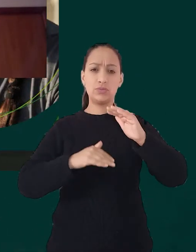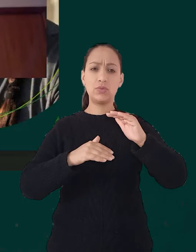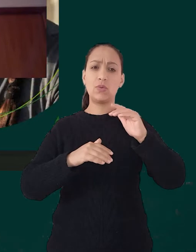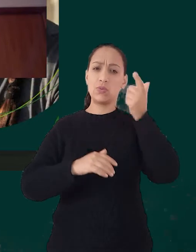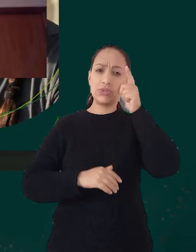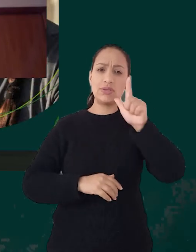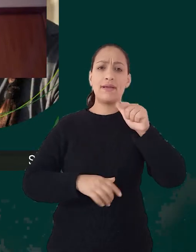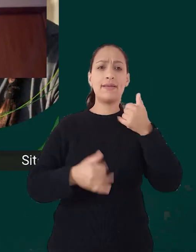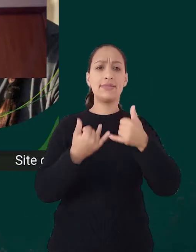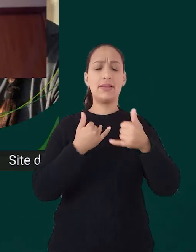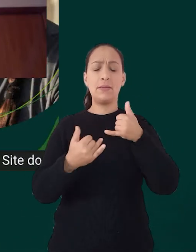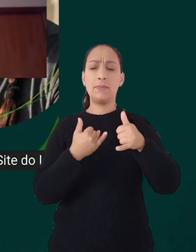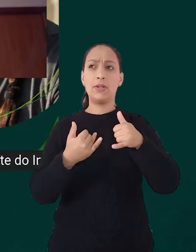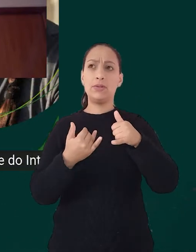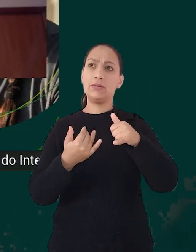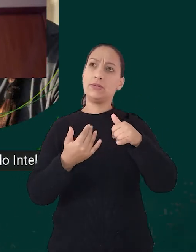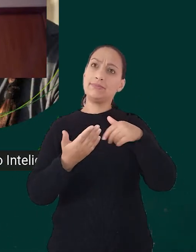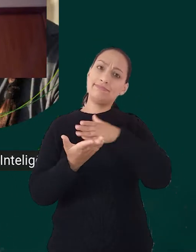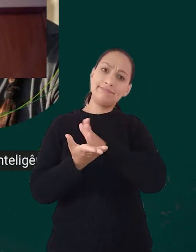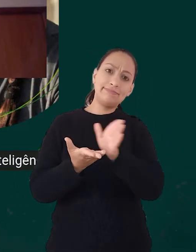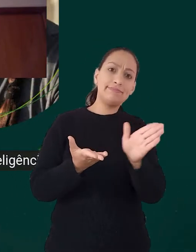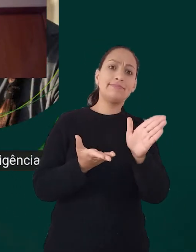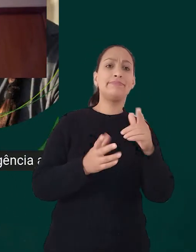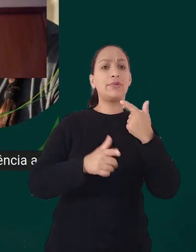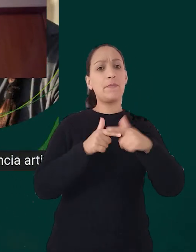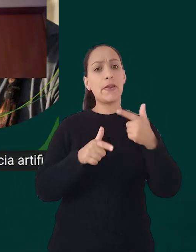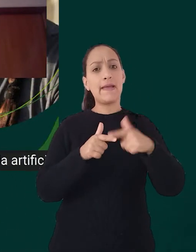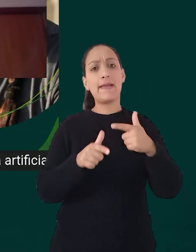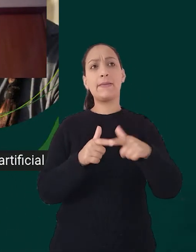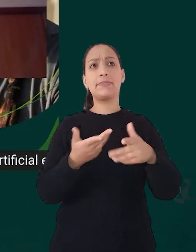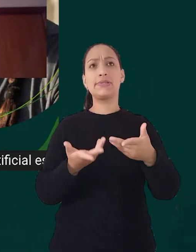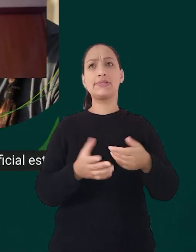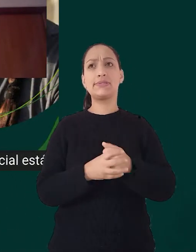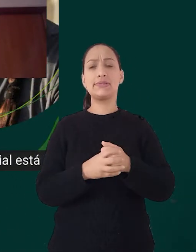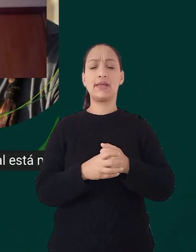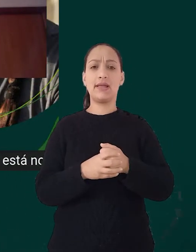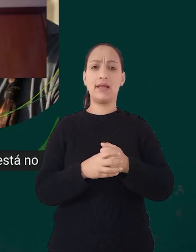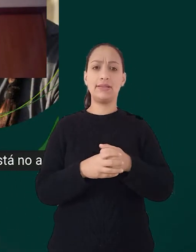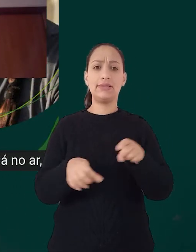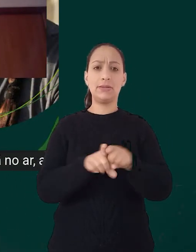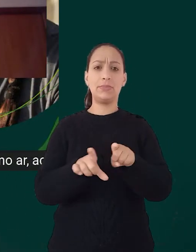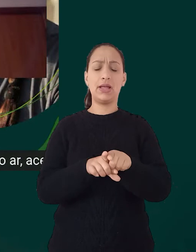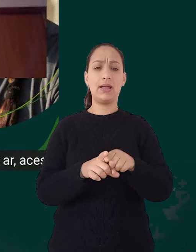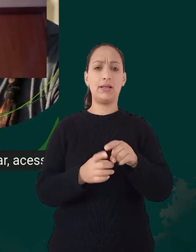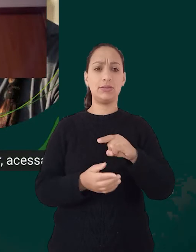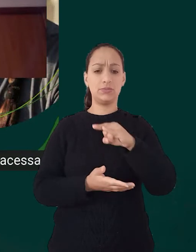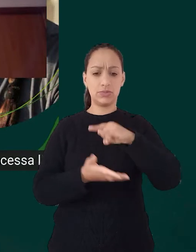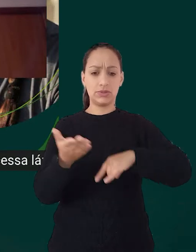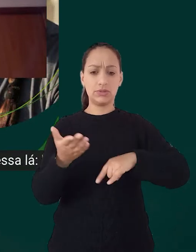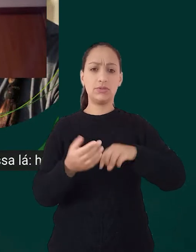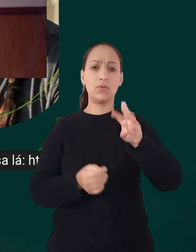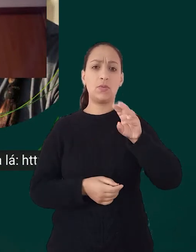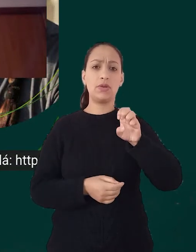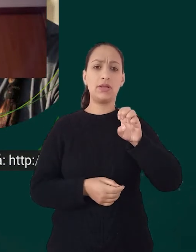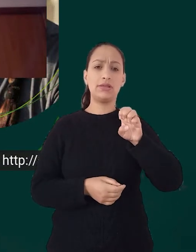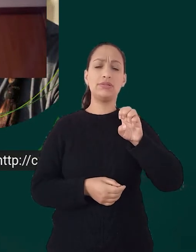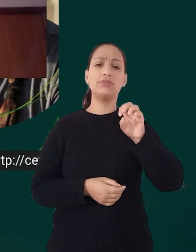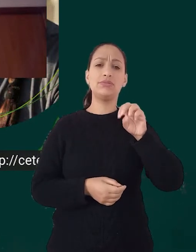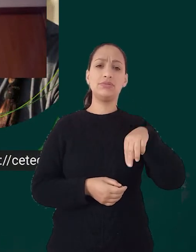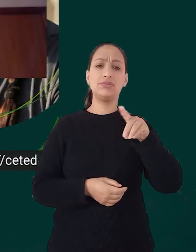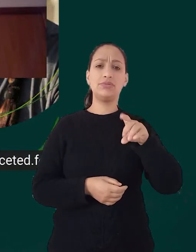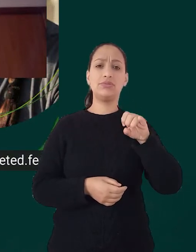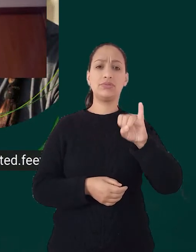contornar problemas, possa ir recorrendo à documentação da engine para que possa